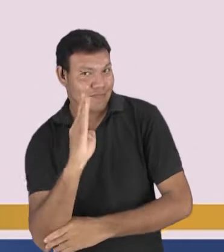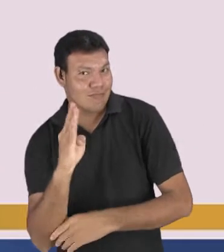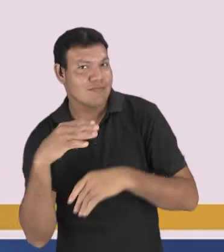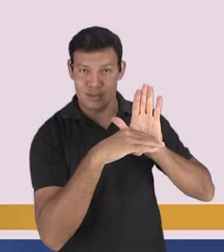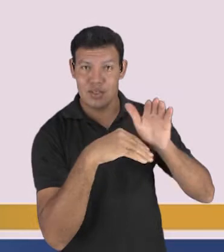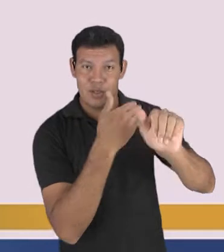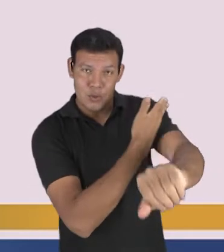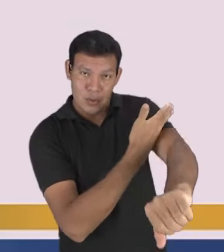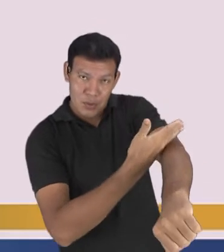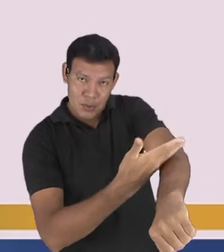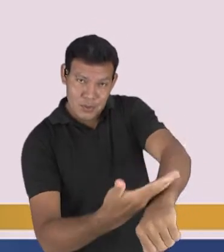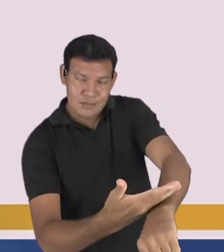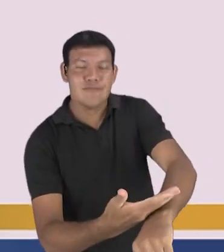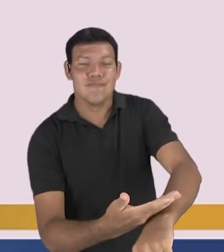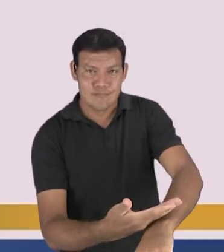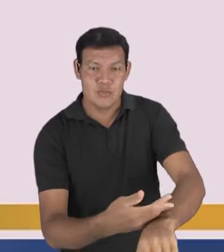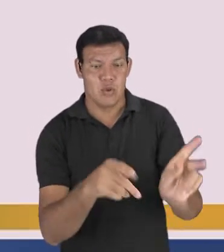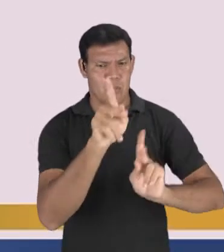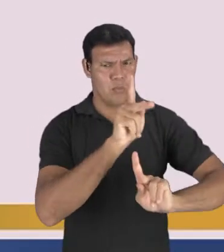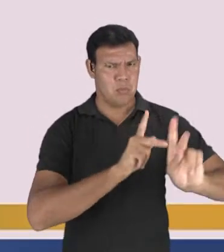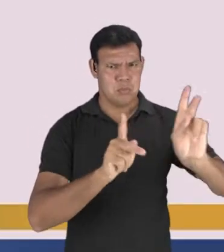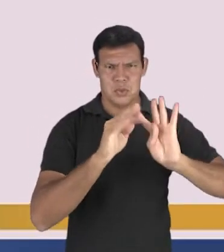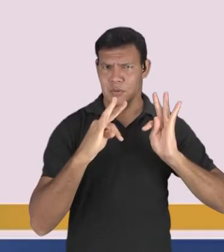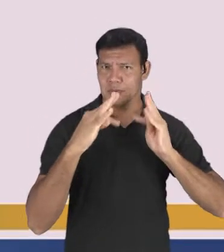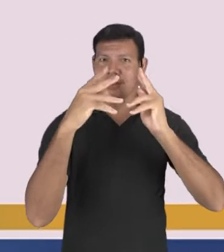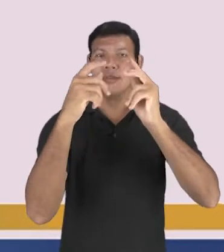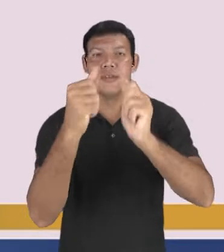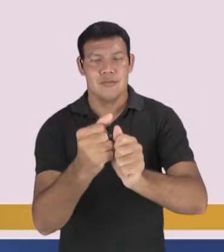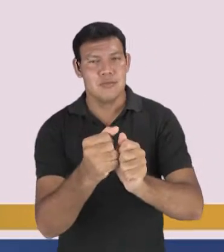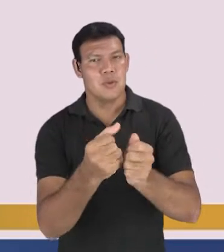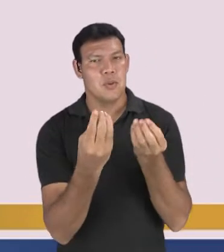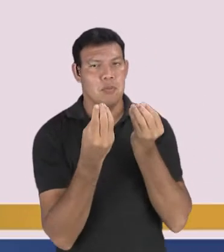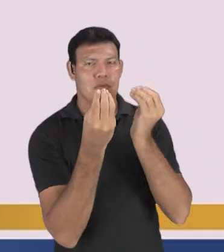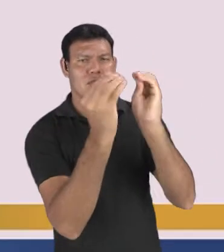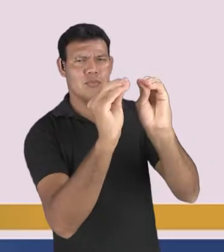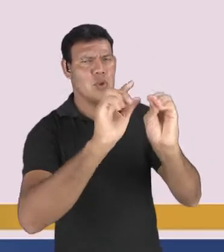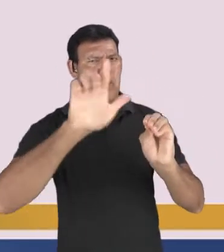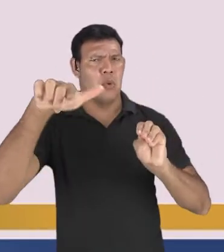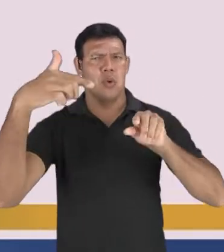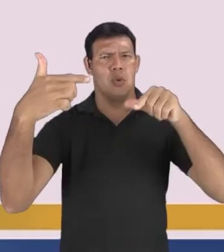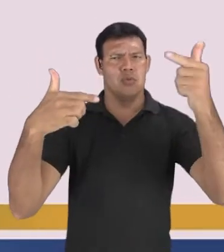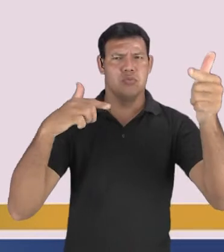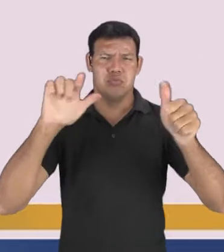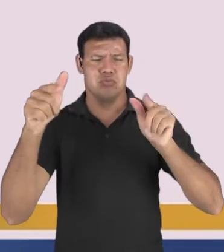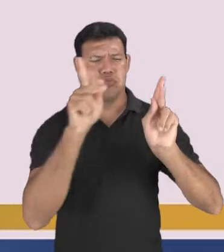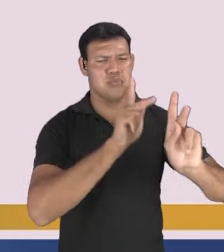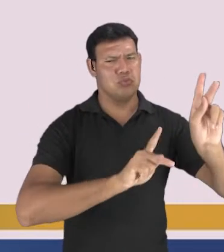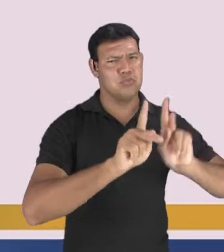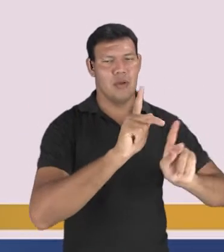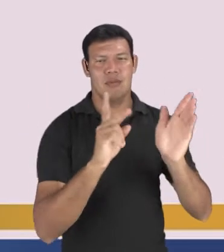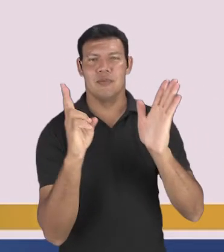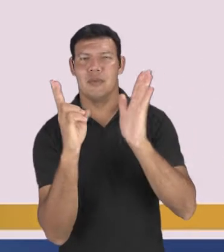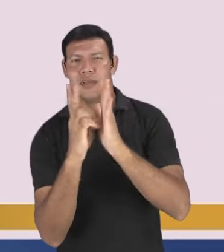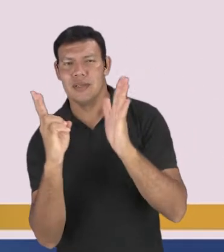brancos europeus, os índios, que aqui já estavam, os negros que vieram da África.